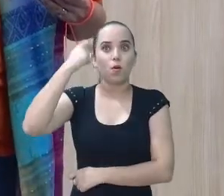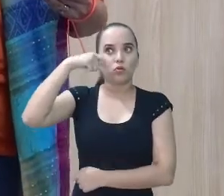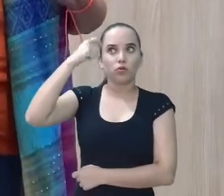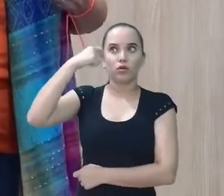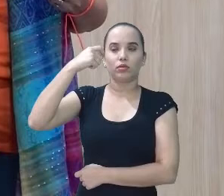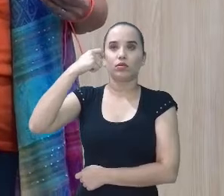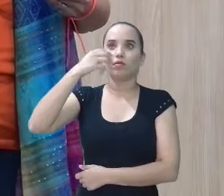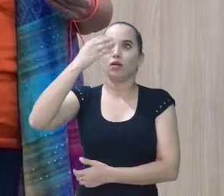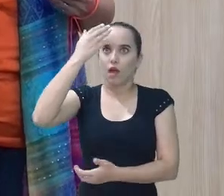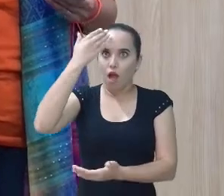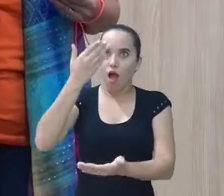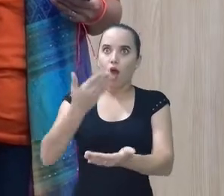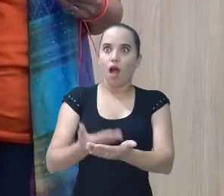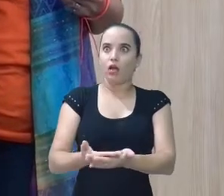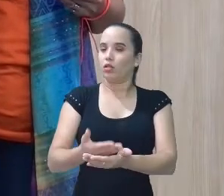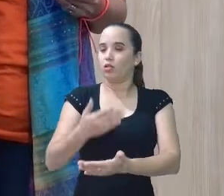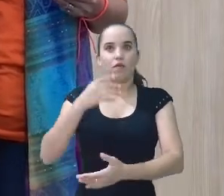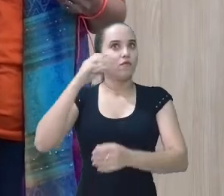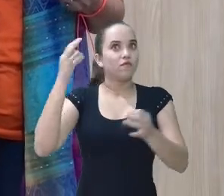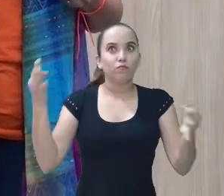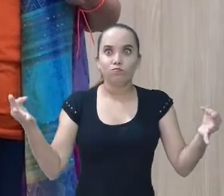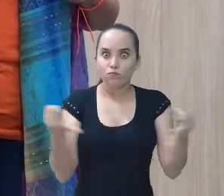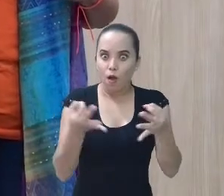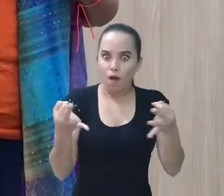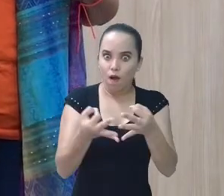isso, a perfeição.